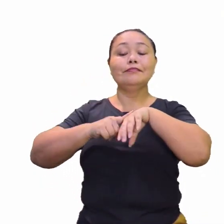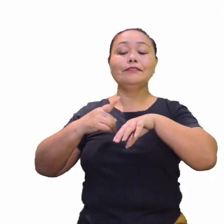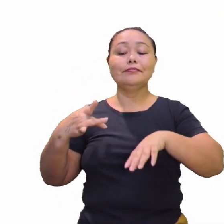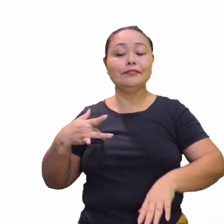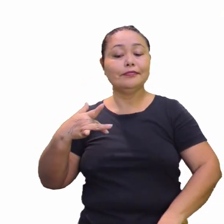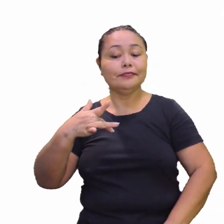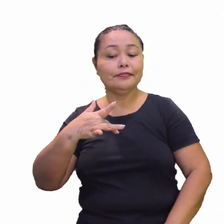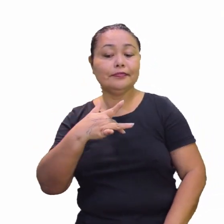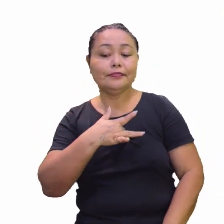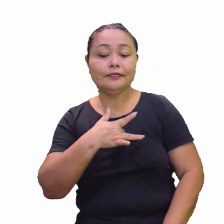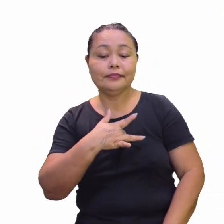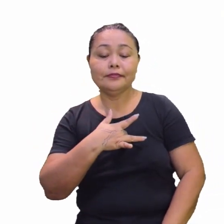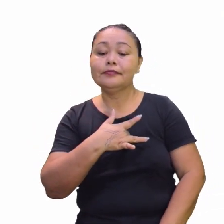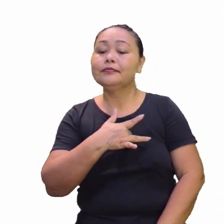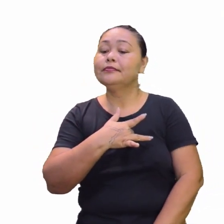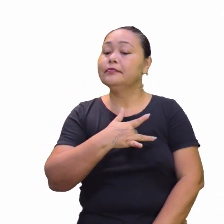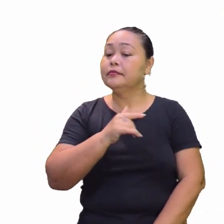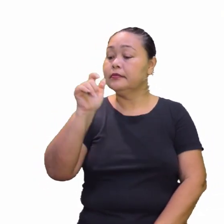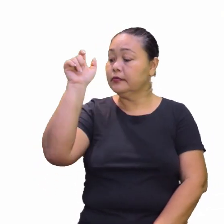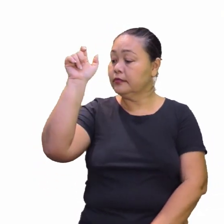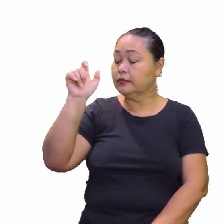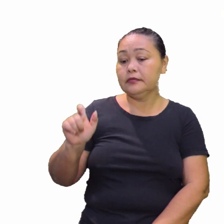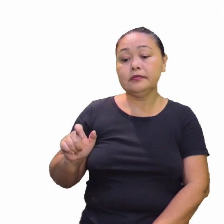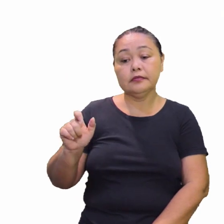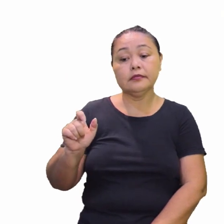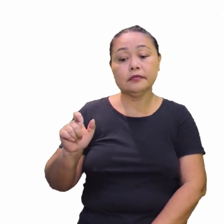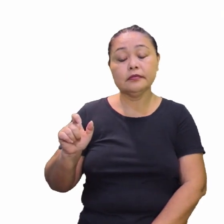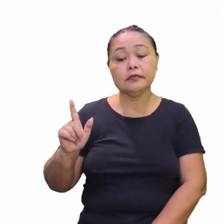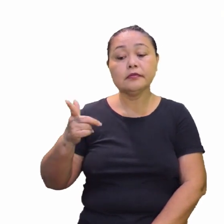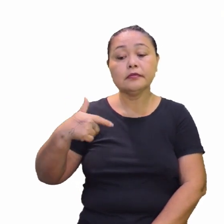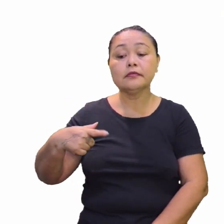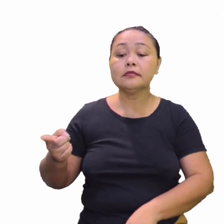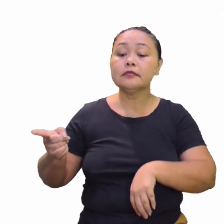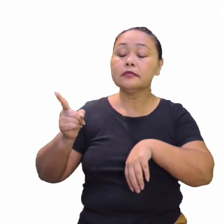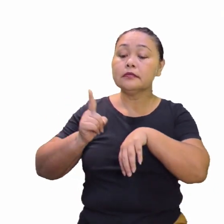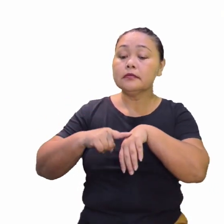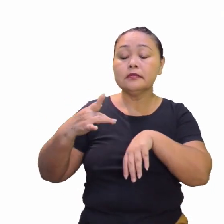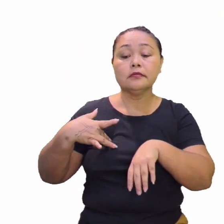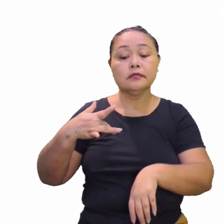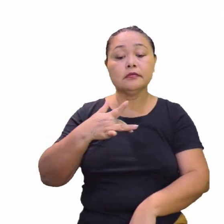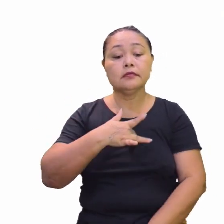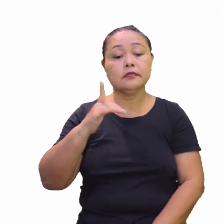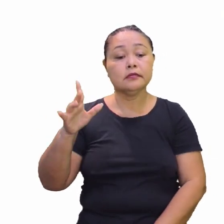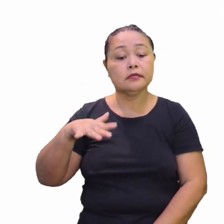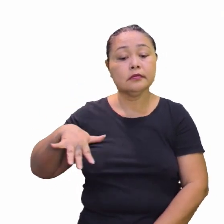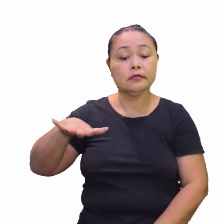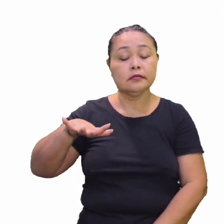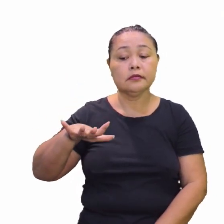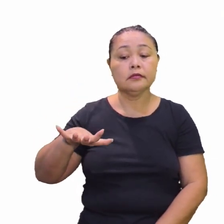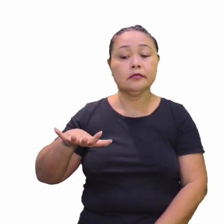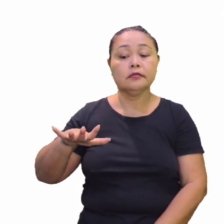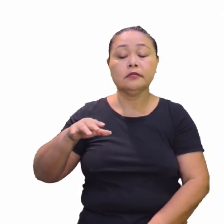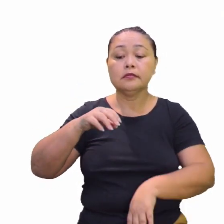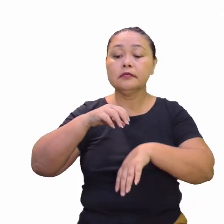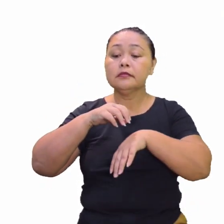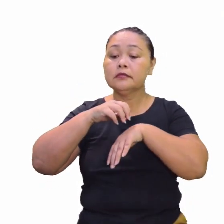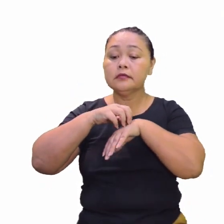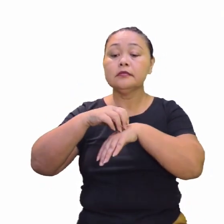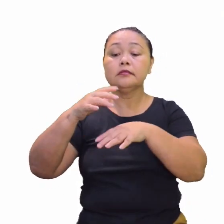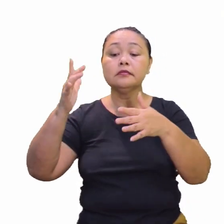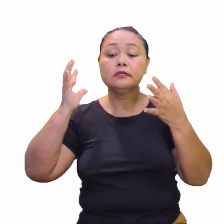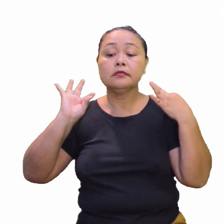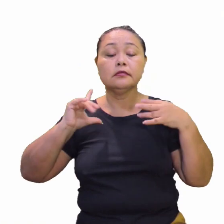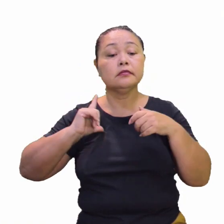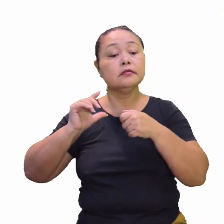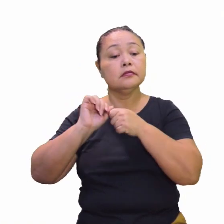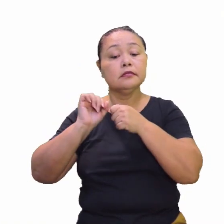saúde, pessoas que são referências para restabelecer a saúde, enfim, também um tipo de saúde.